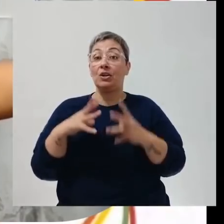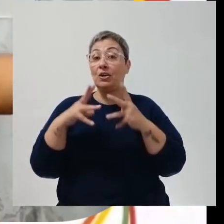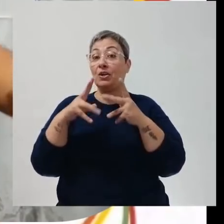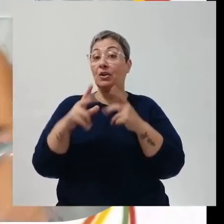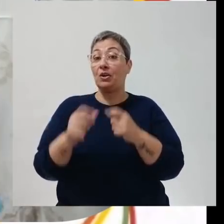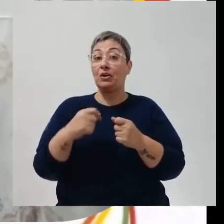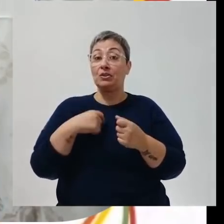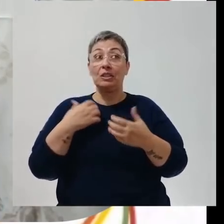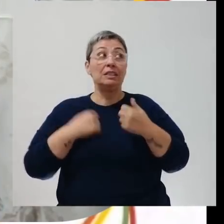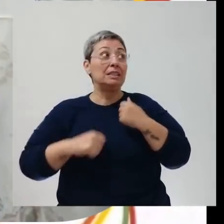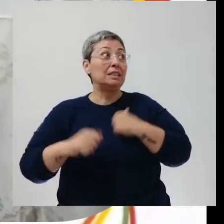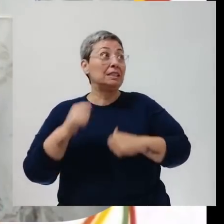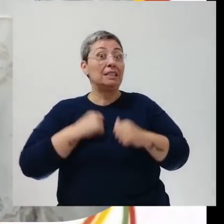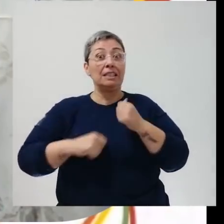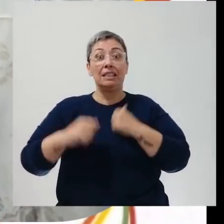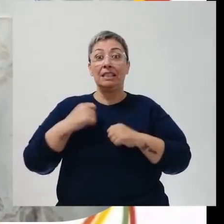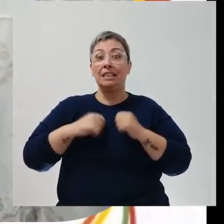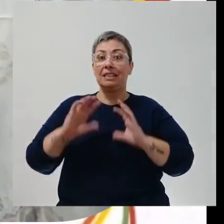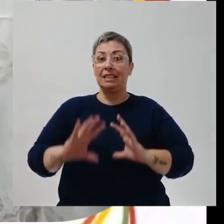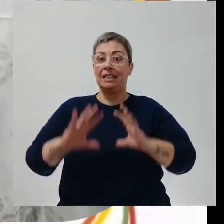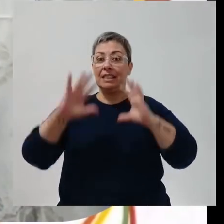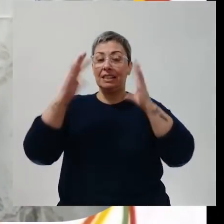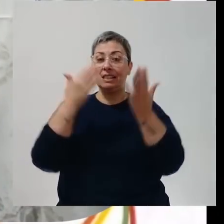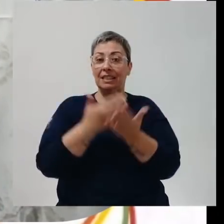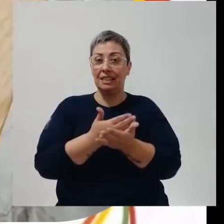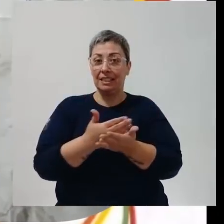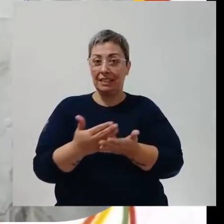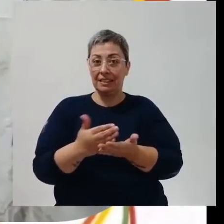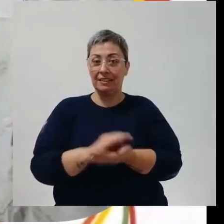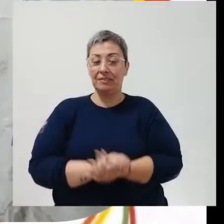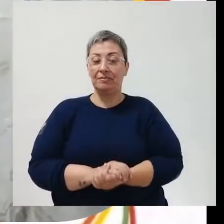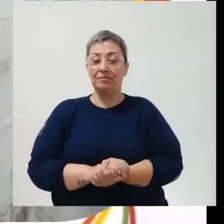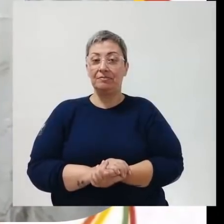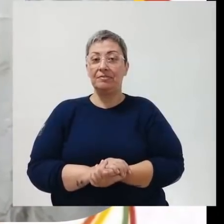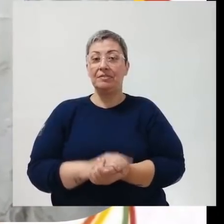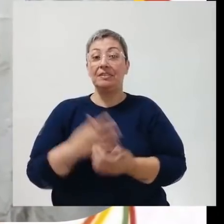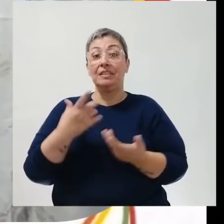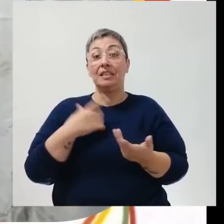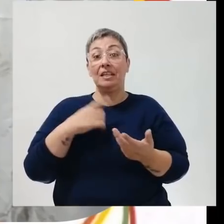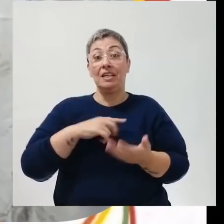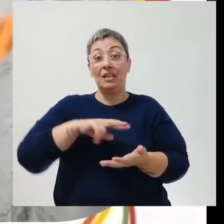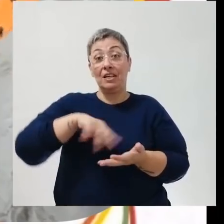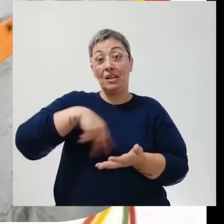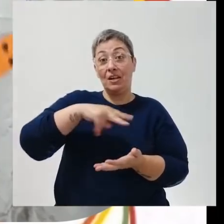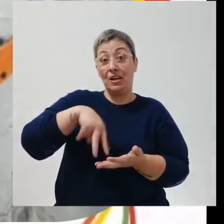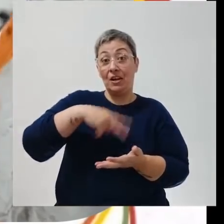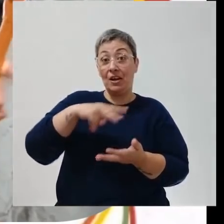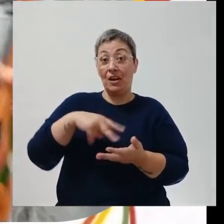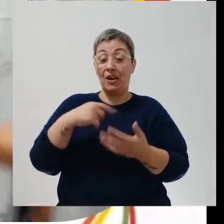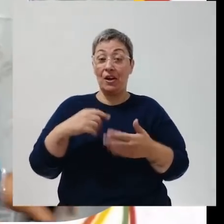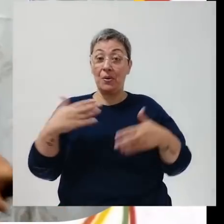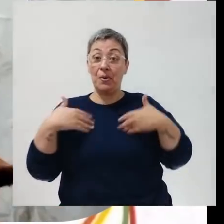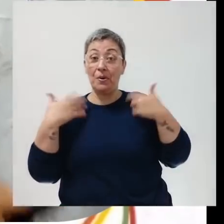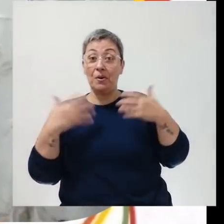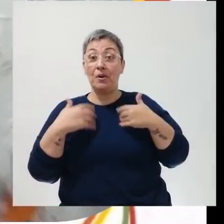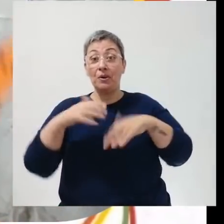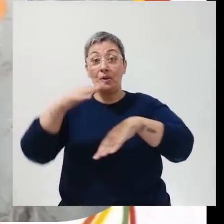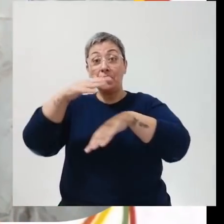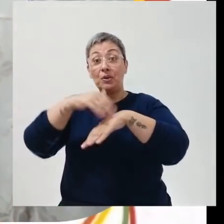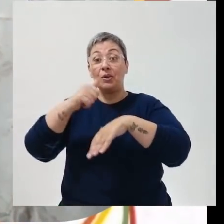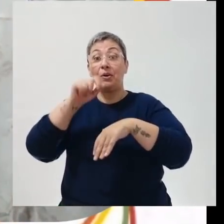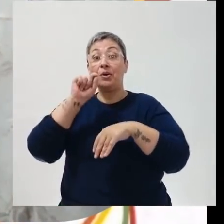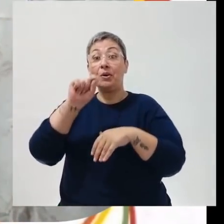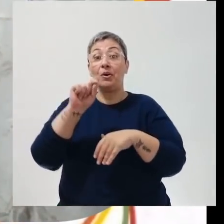todos ansiosos para a festança começar. Para o arrastapé animar, resolveram então